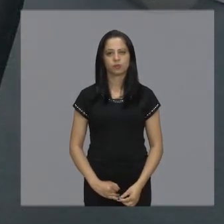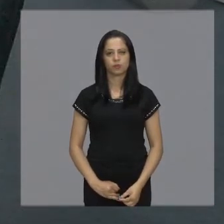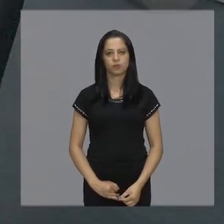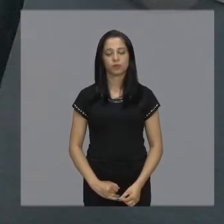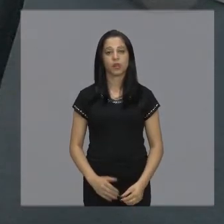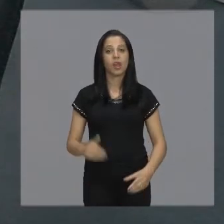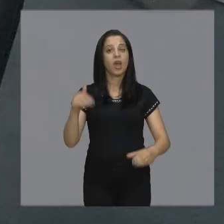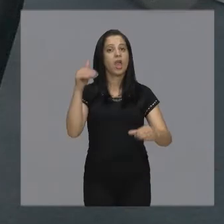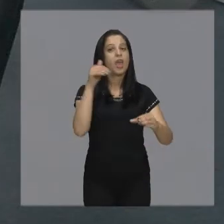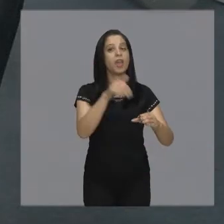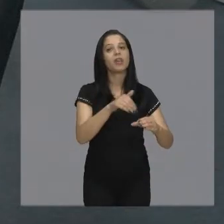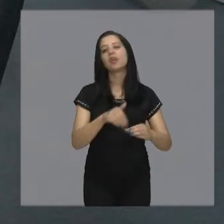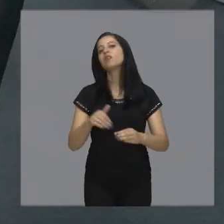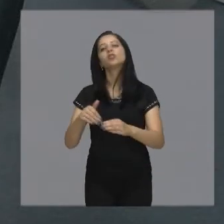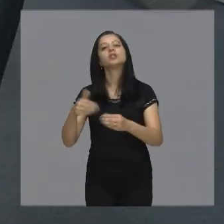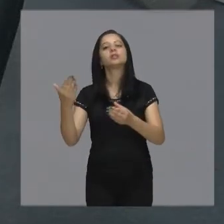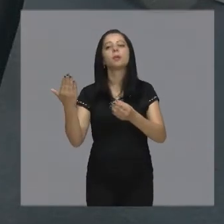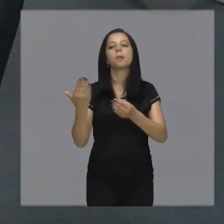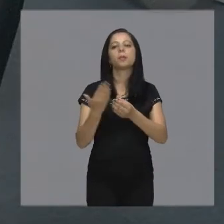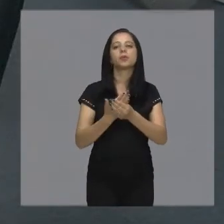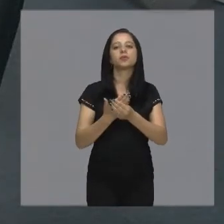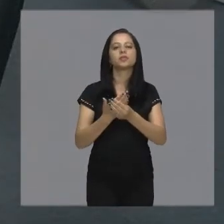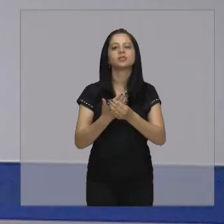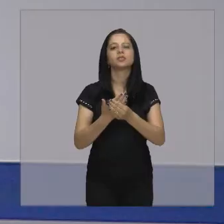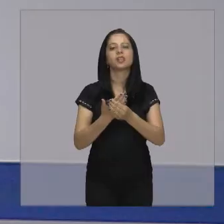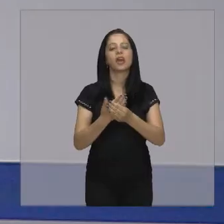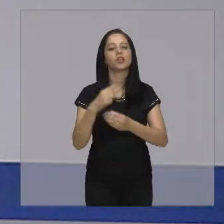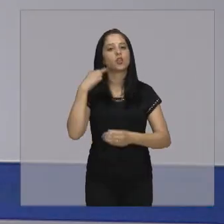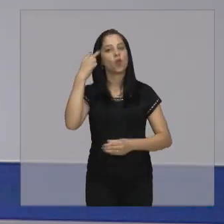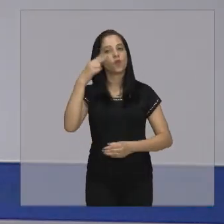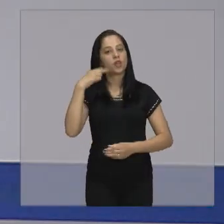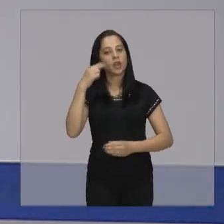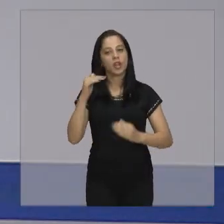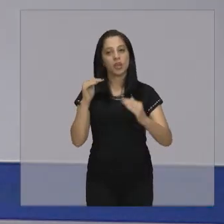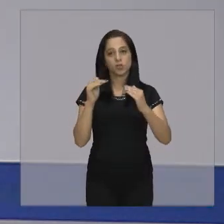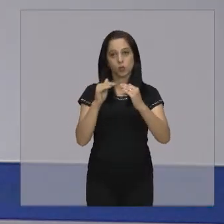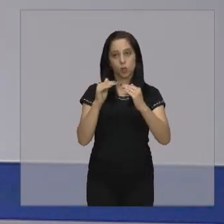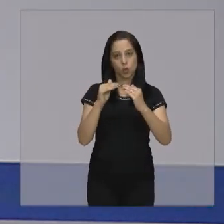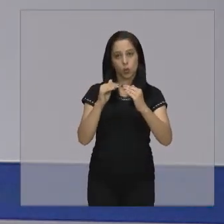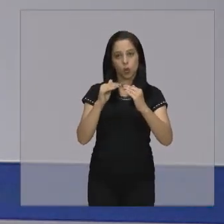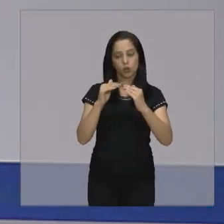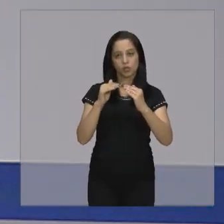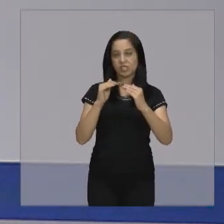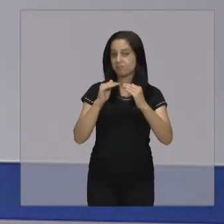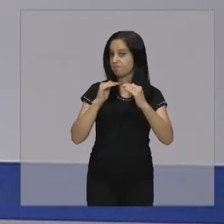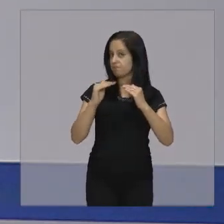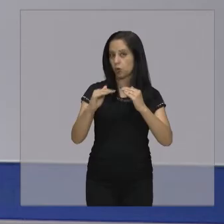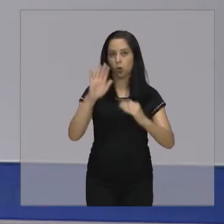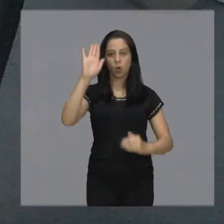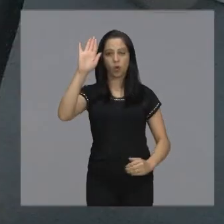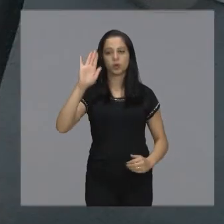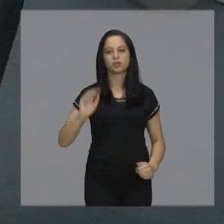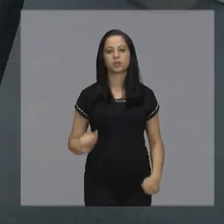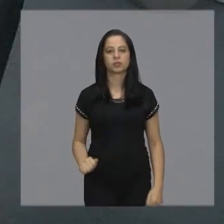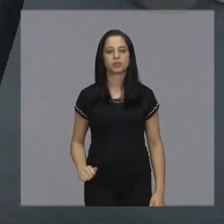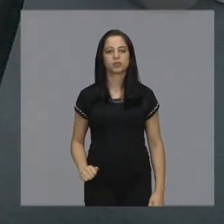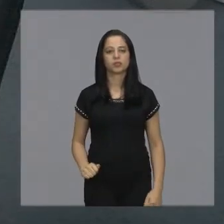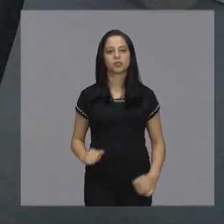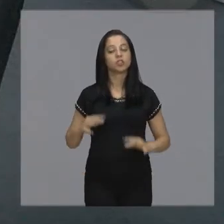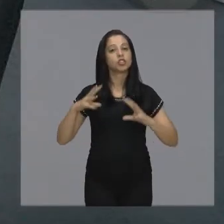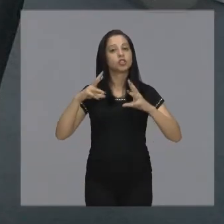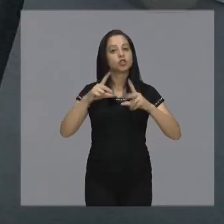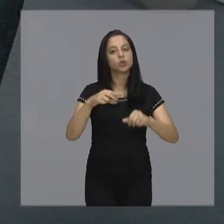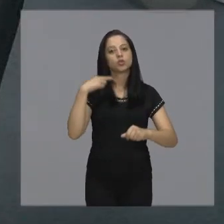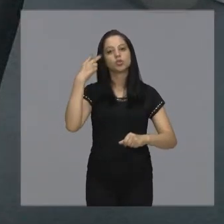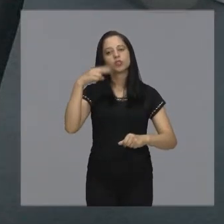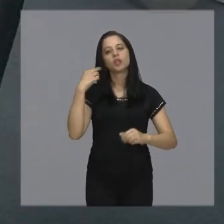Em votação, o processo. Vereadores favoráveis permaneçam como estão, os contrários que se manifestem. Nenhuma